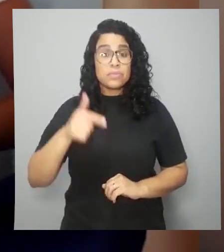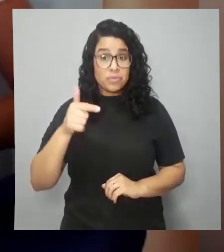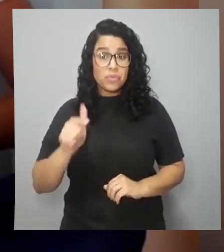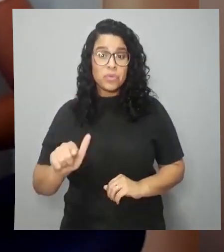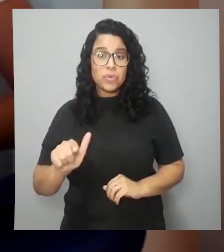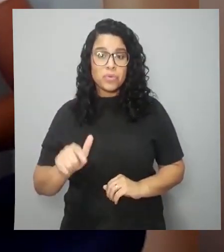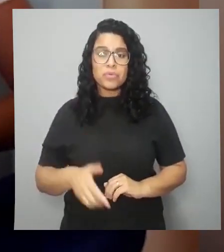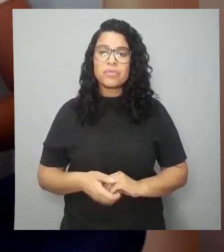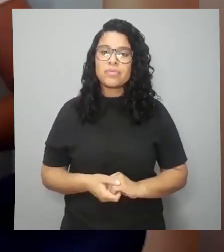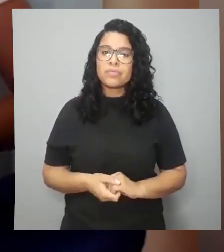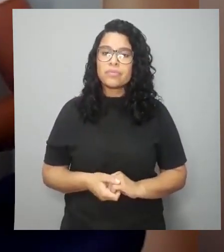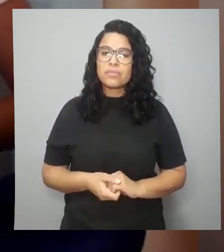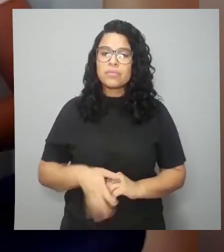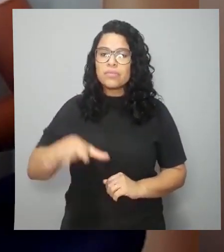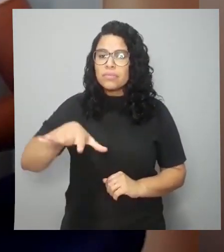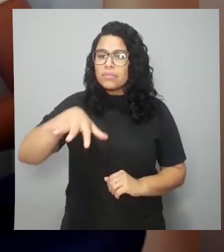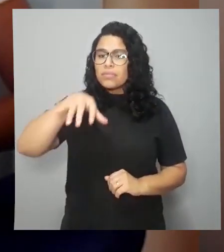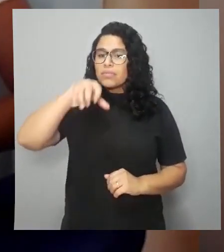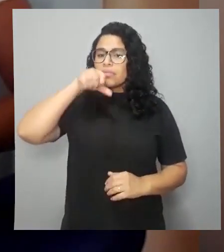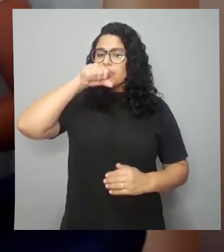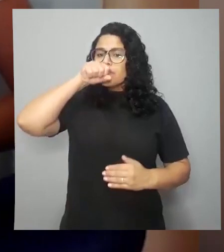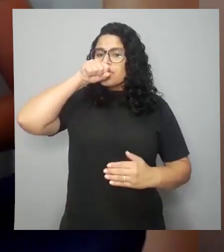Mais uma vez. Puxa o ar